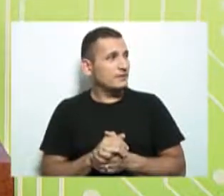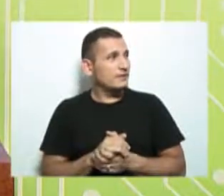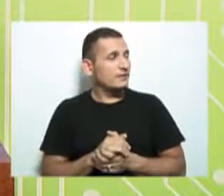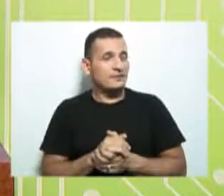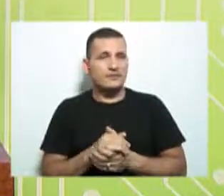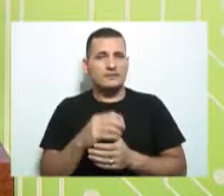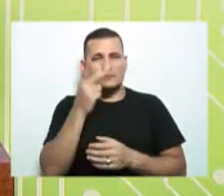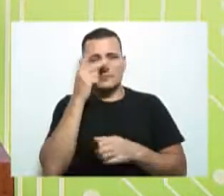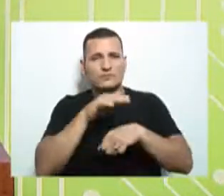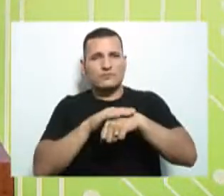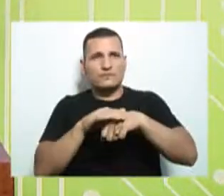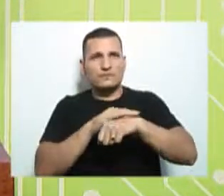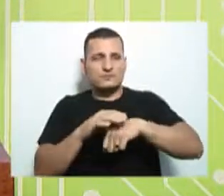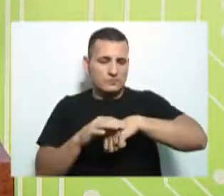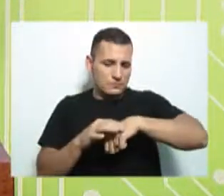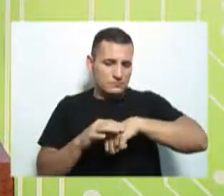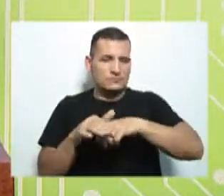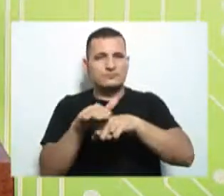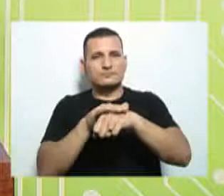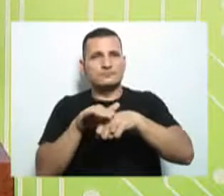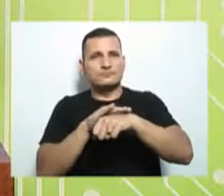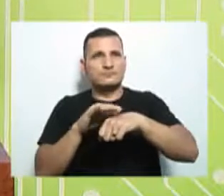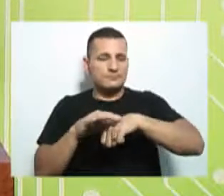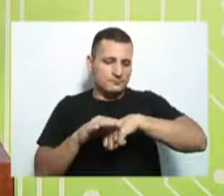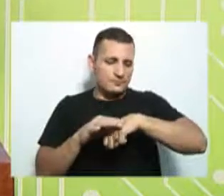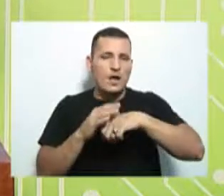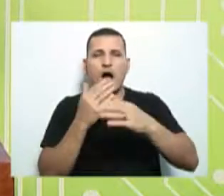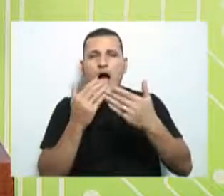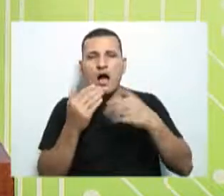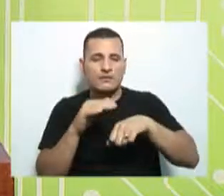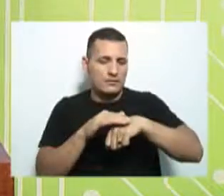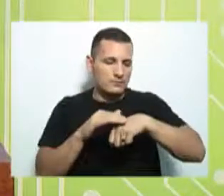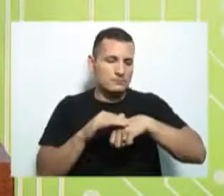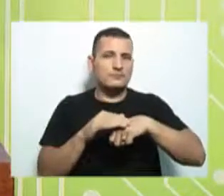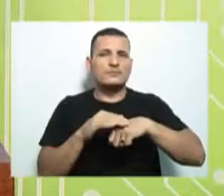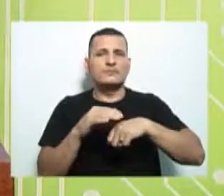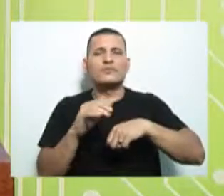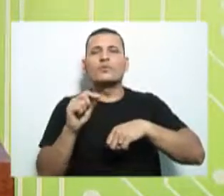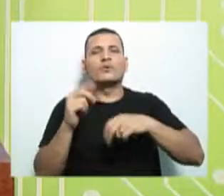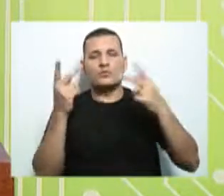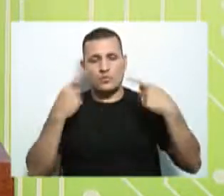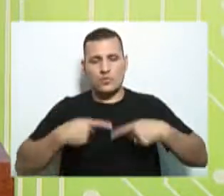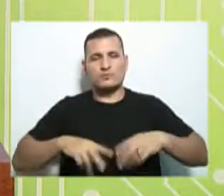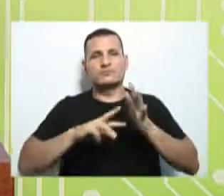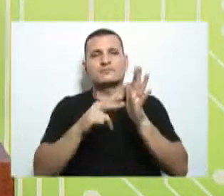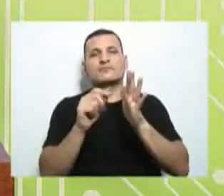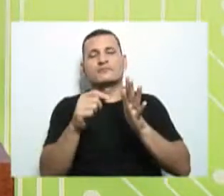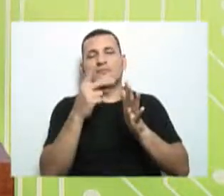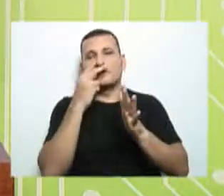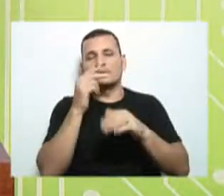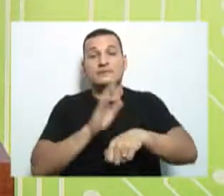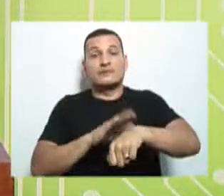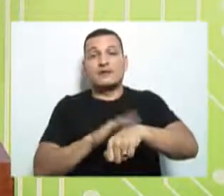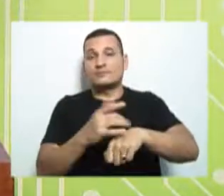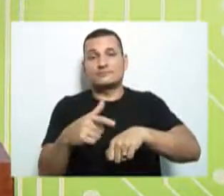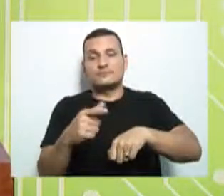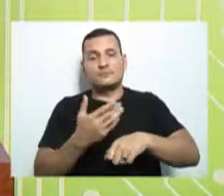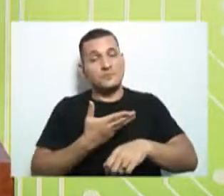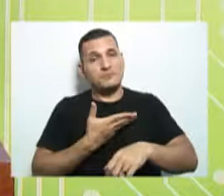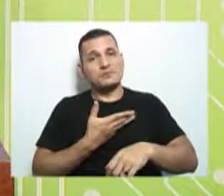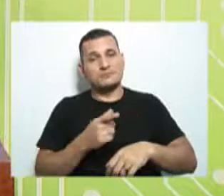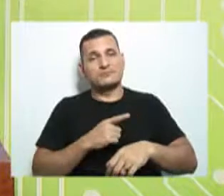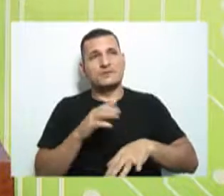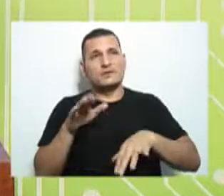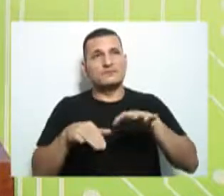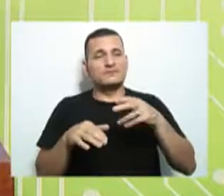olha o relógio. E tá, não sei o que, e olha o relógio. Não sei o que. O corpo dela tá falando que ela tá sem tempo, que ela tá sem tempo. Eu tenho amigos assim. Eu dou a dica que eu tenho que ir